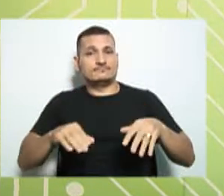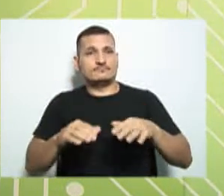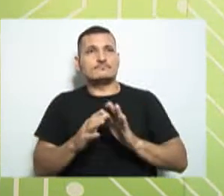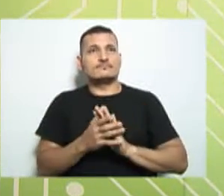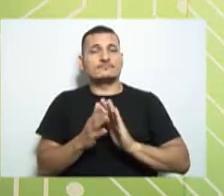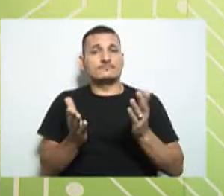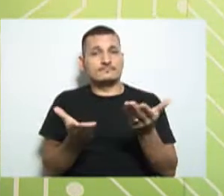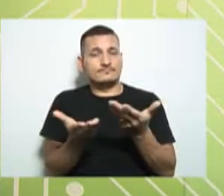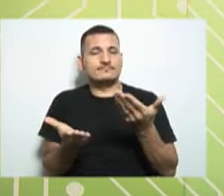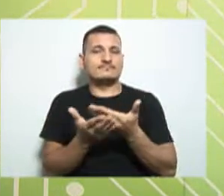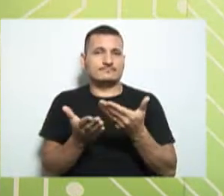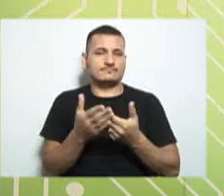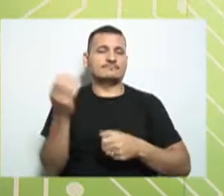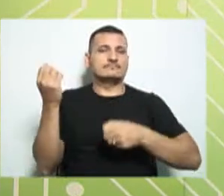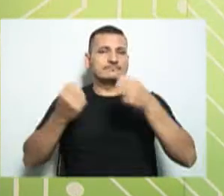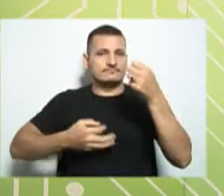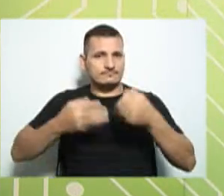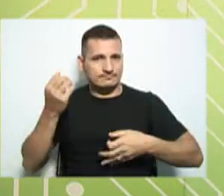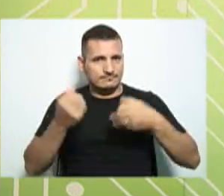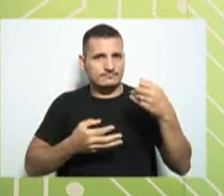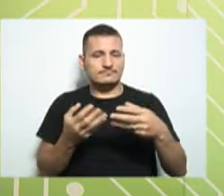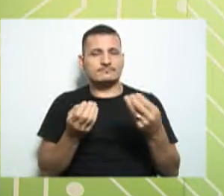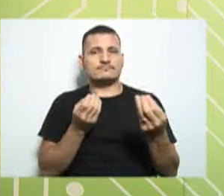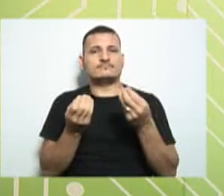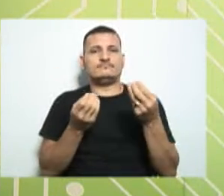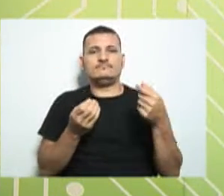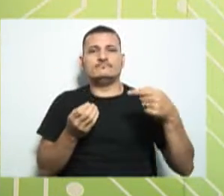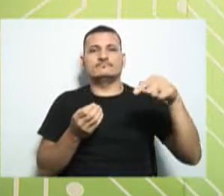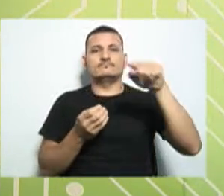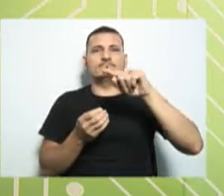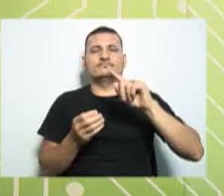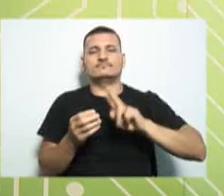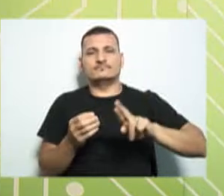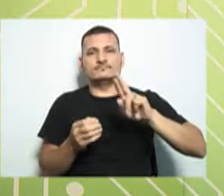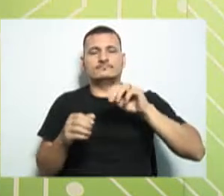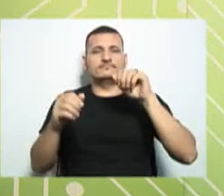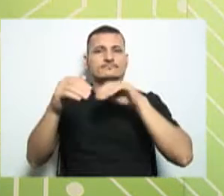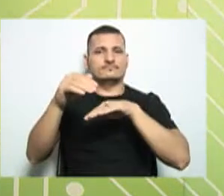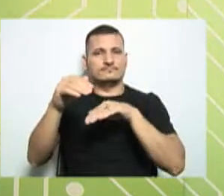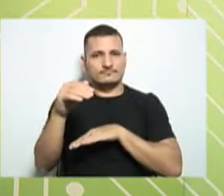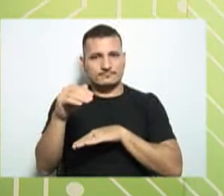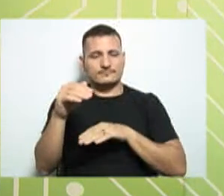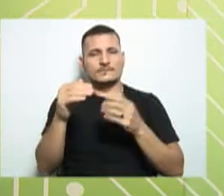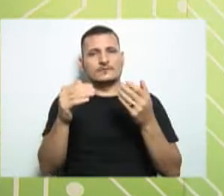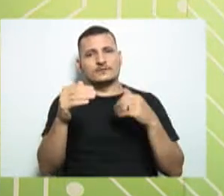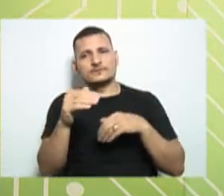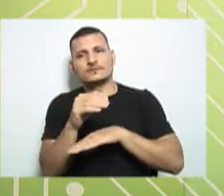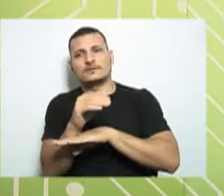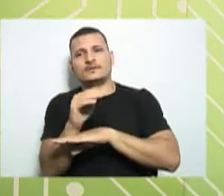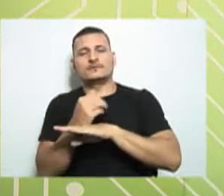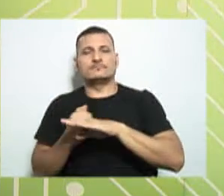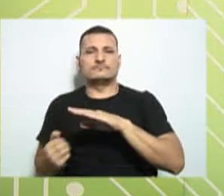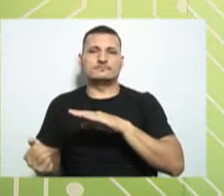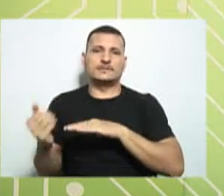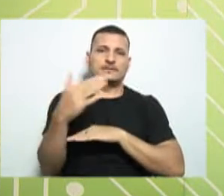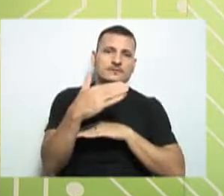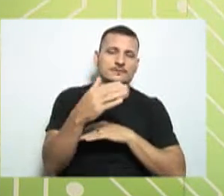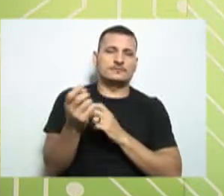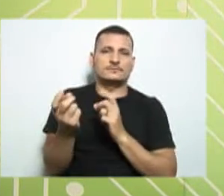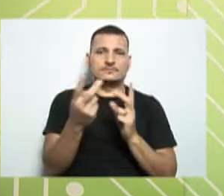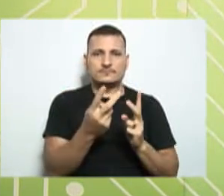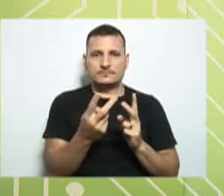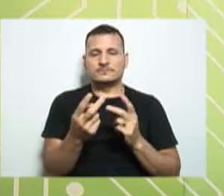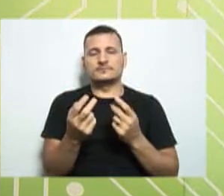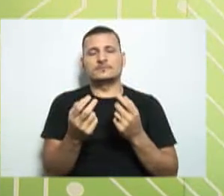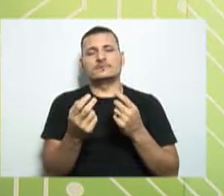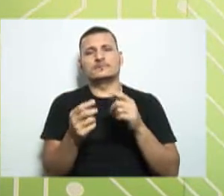hoje trabalhou bastante isso, como vocês vão utilizar os estoques de vocês, como vocês vão dar entrada e saída, a questão do custo de mercadoria vendida